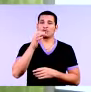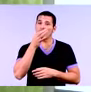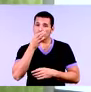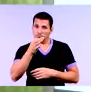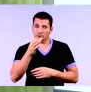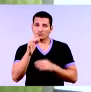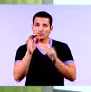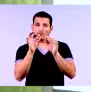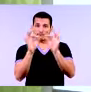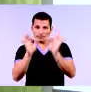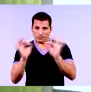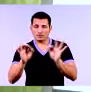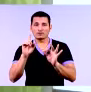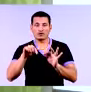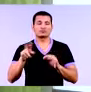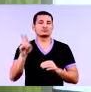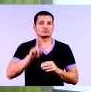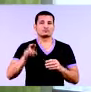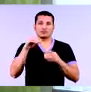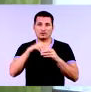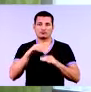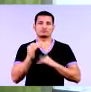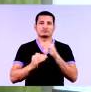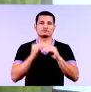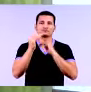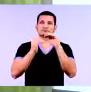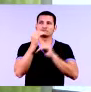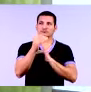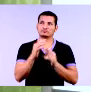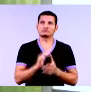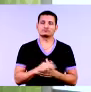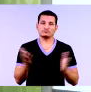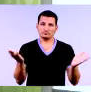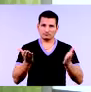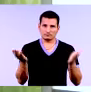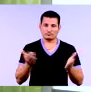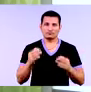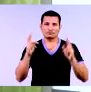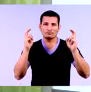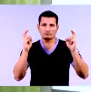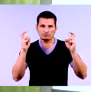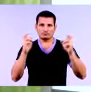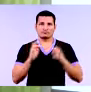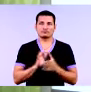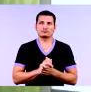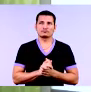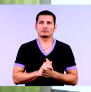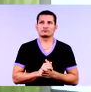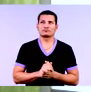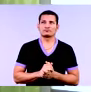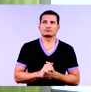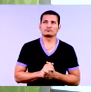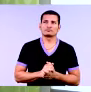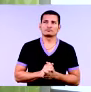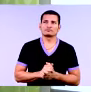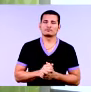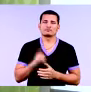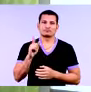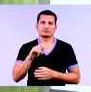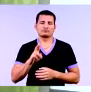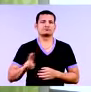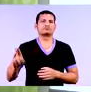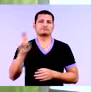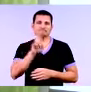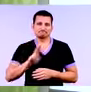utilizado dentro do desenvolvimento. Vamos agora falar de um assunto que é muito